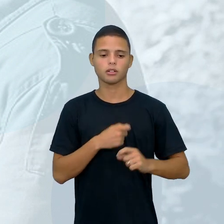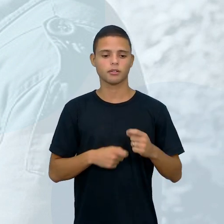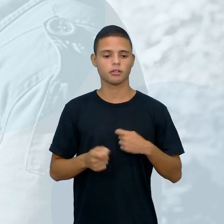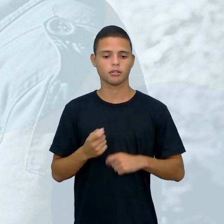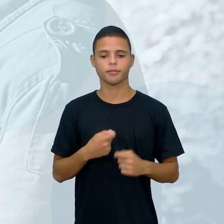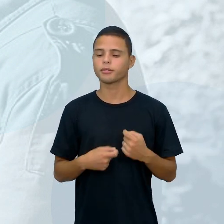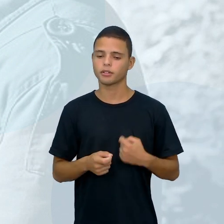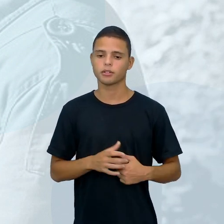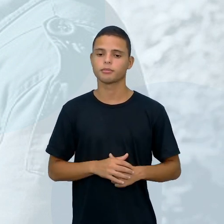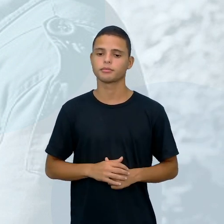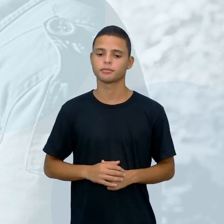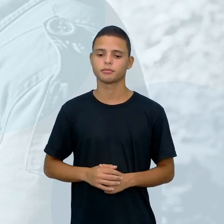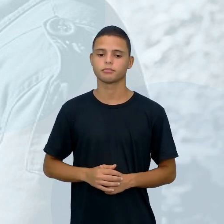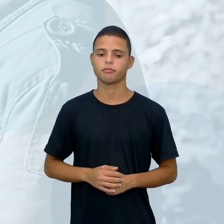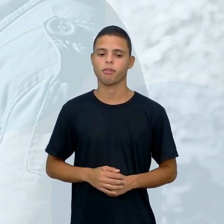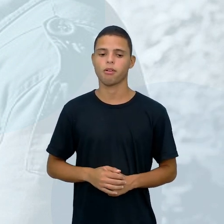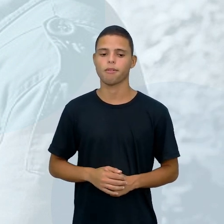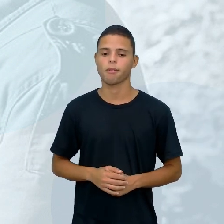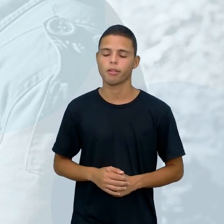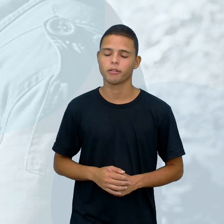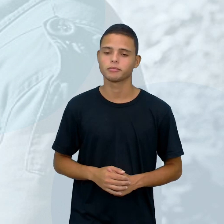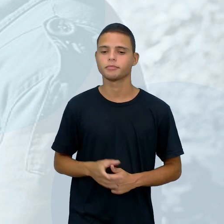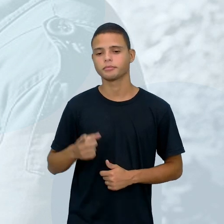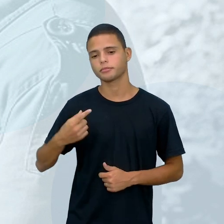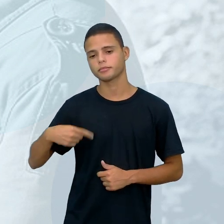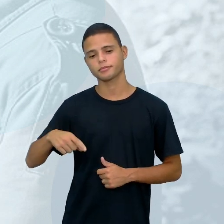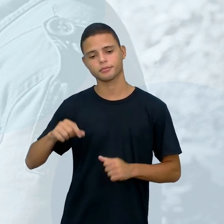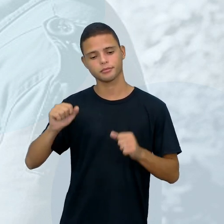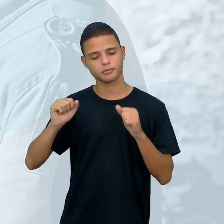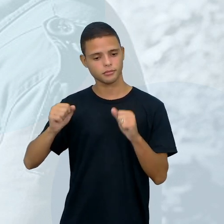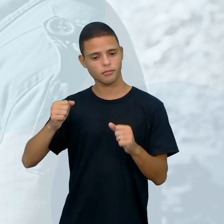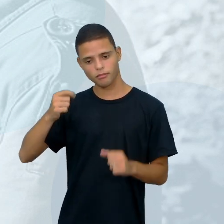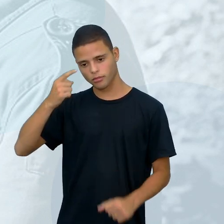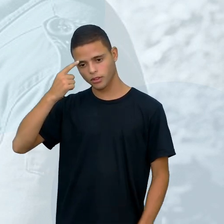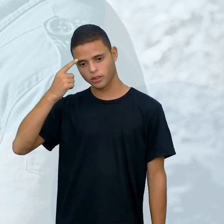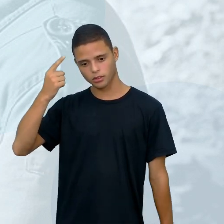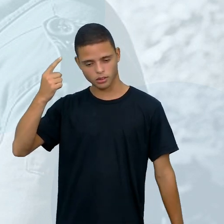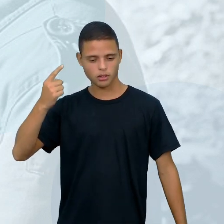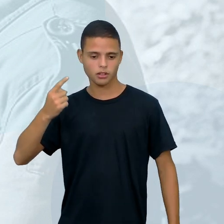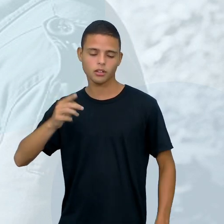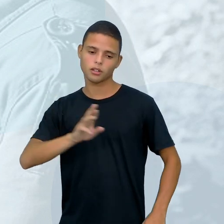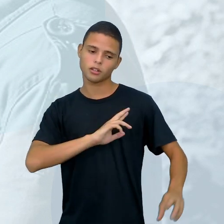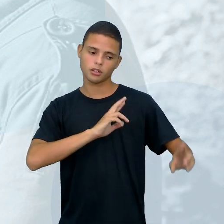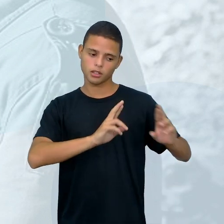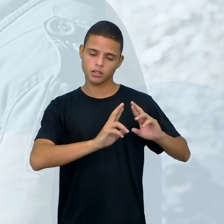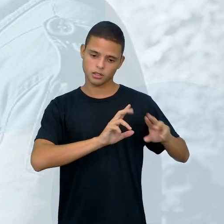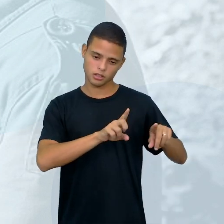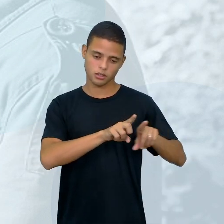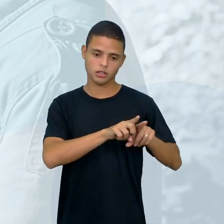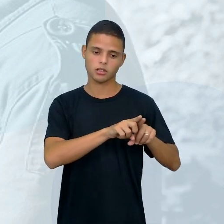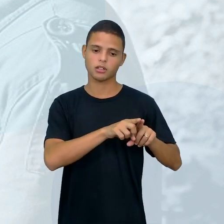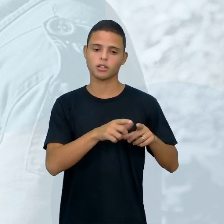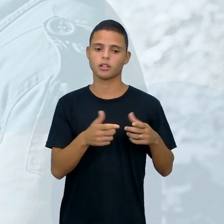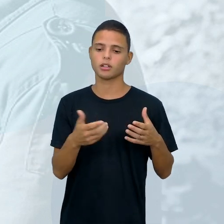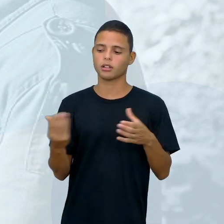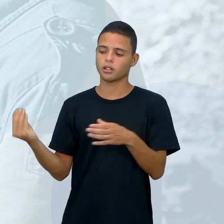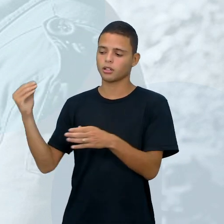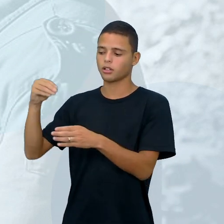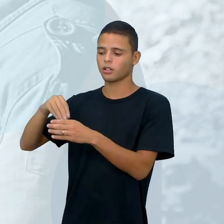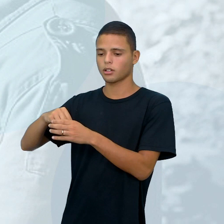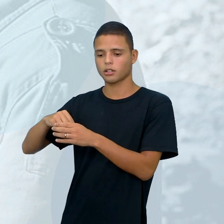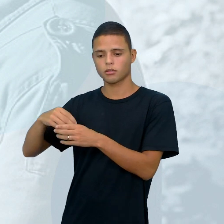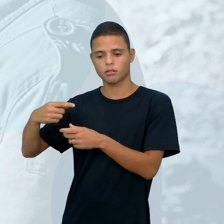econômica, assim, e a gente pode até traçar um paralelo com isso que eu estava falando, que dentro de uma cidade